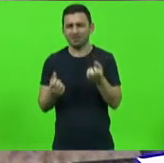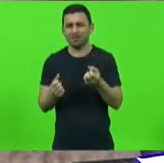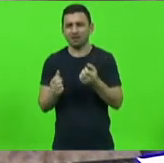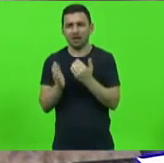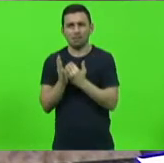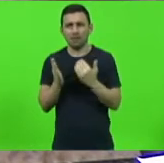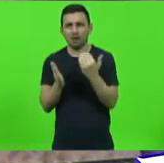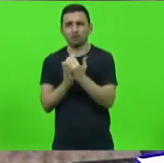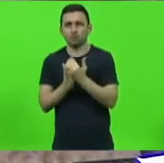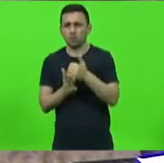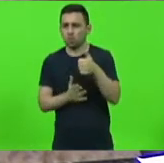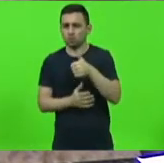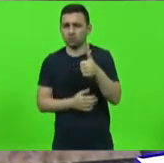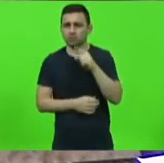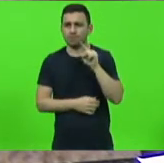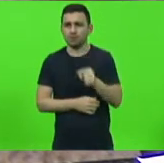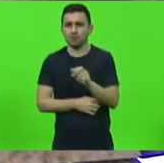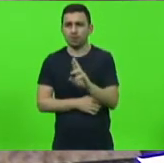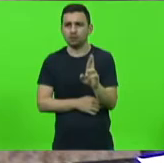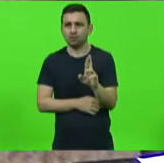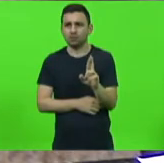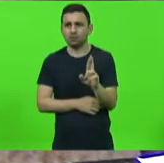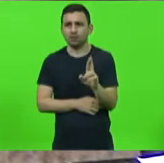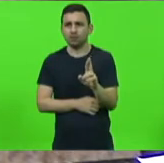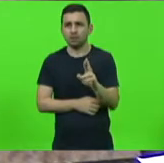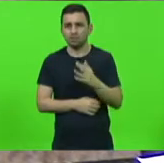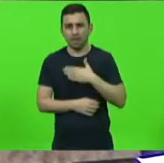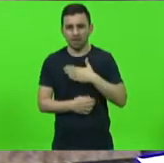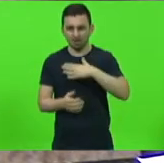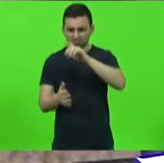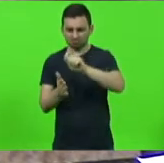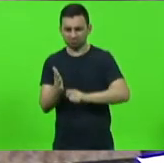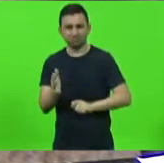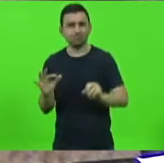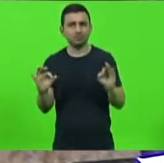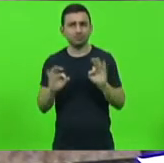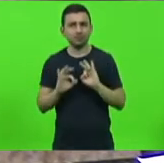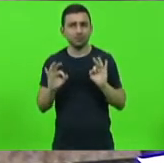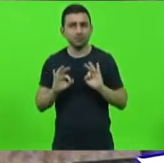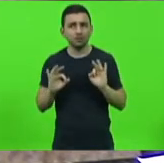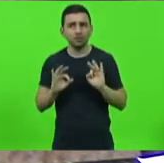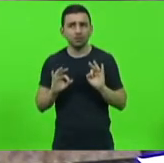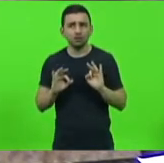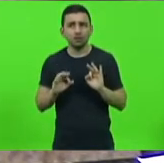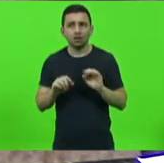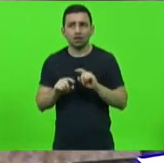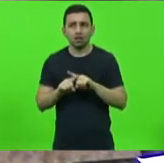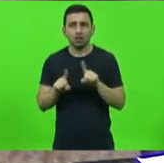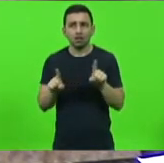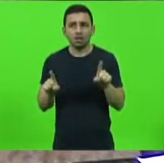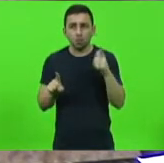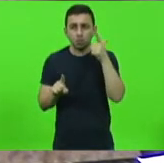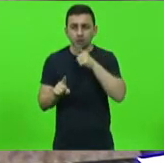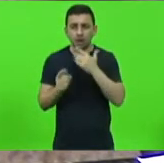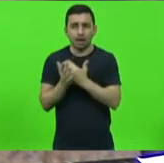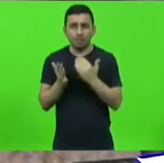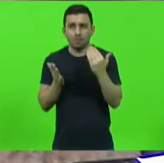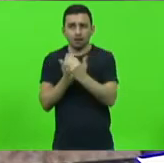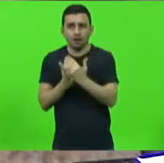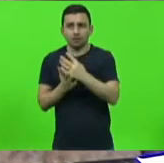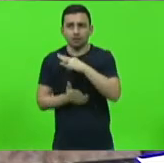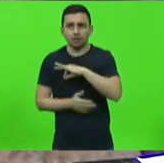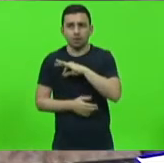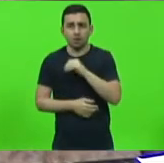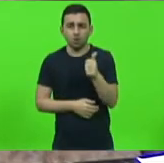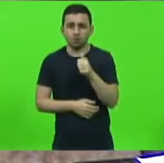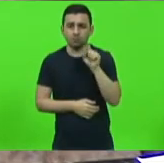R$ 11 mil. Eu não vou deixar a minha assinatura para alguém receber um aumento de